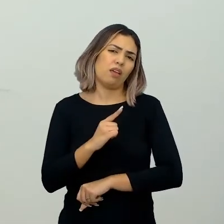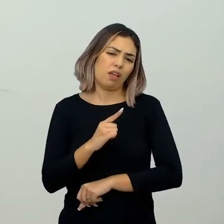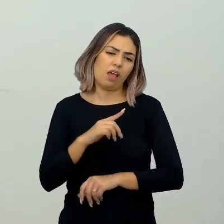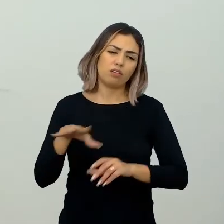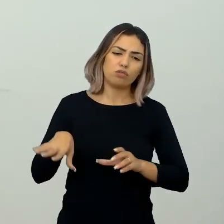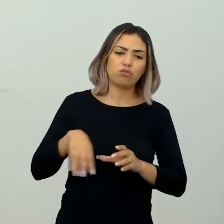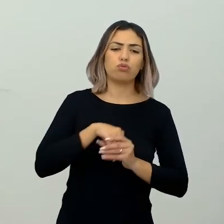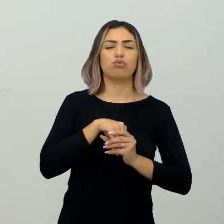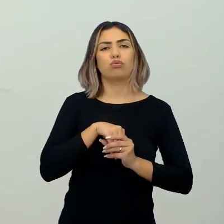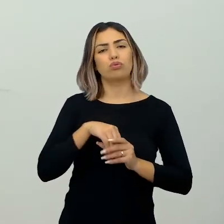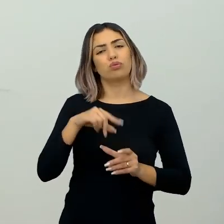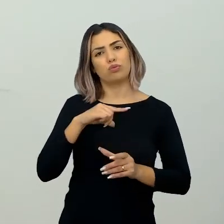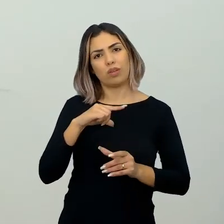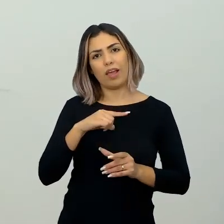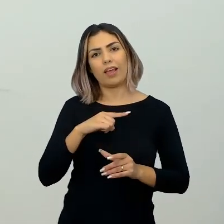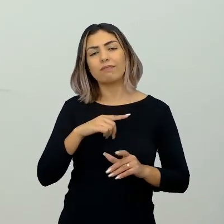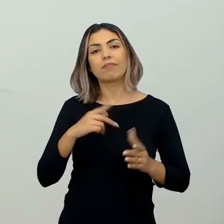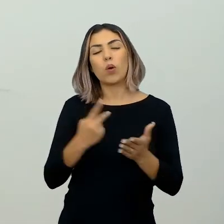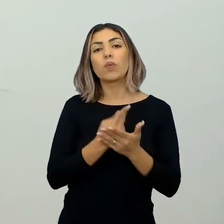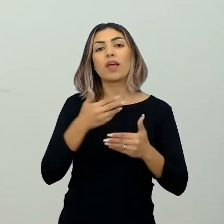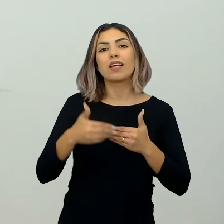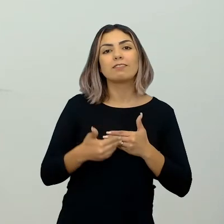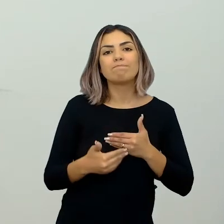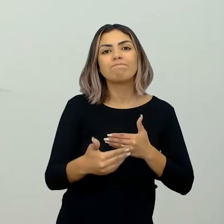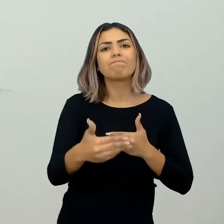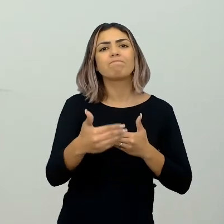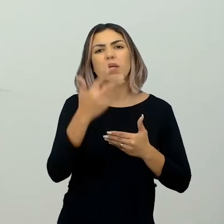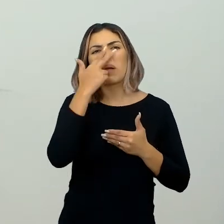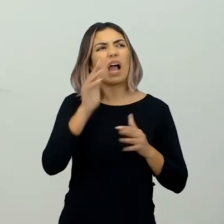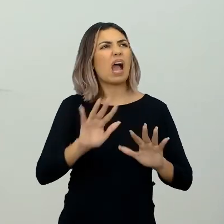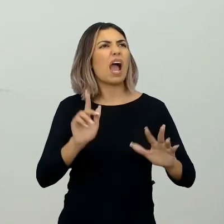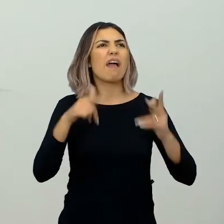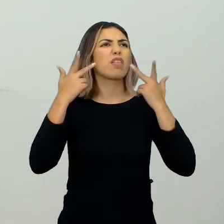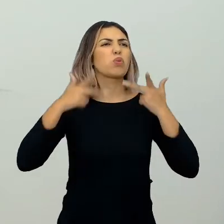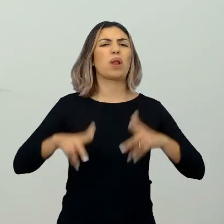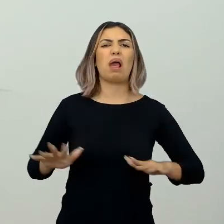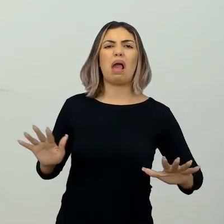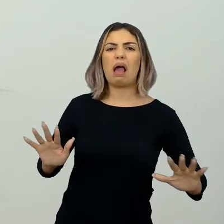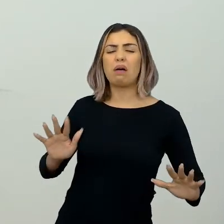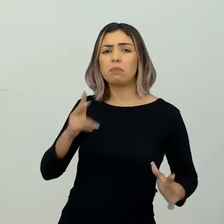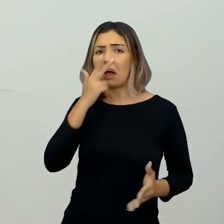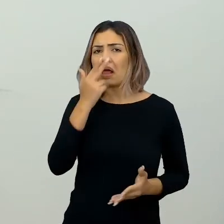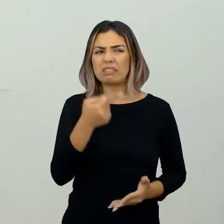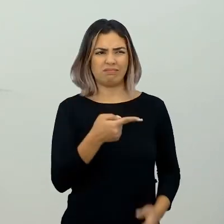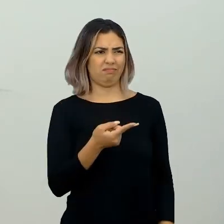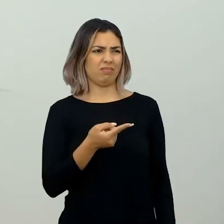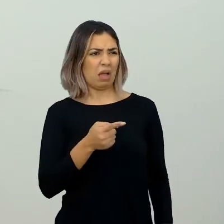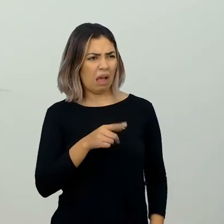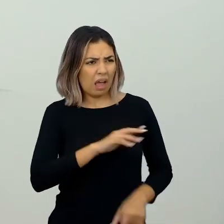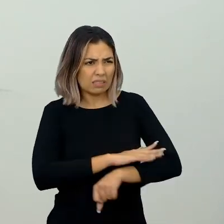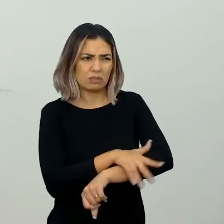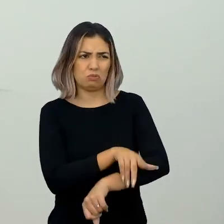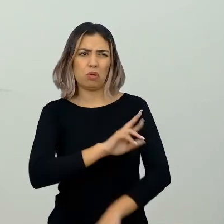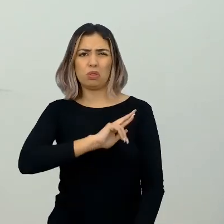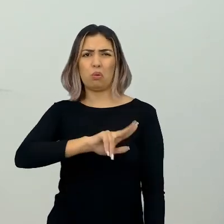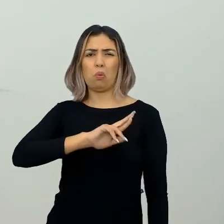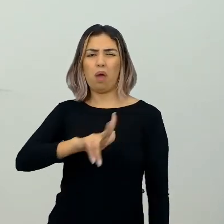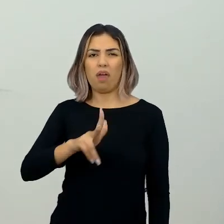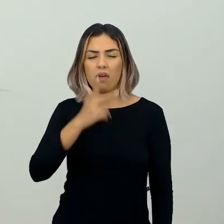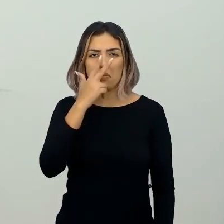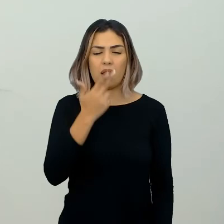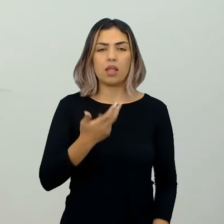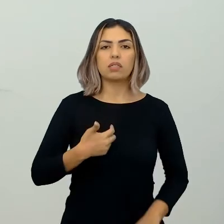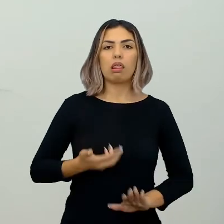nessa filosofia que se levava justamente a essa naturalização, a pensar de um jeito também